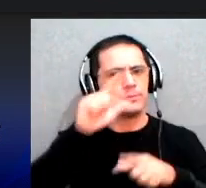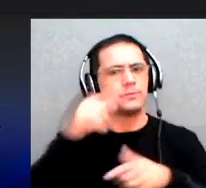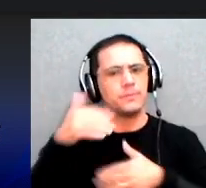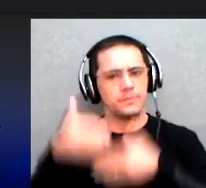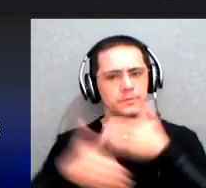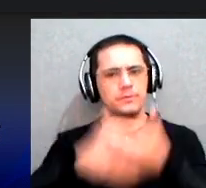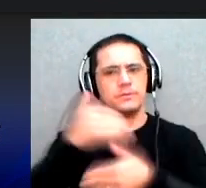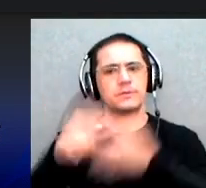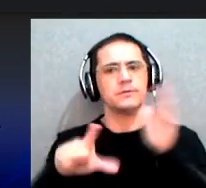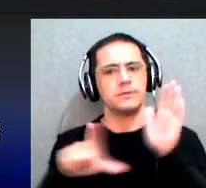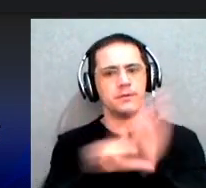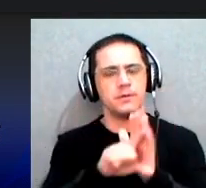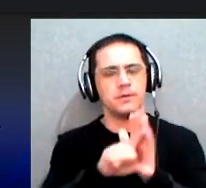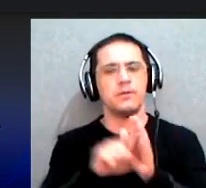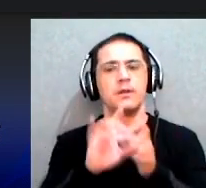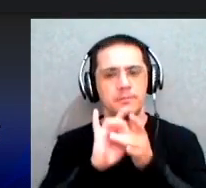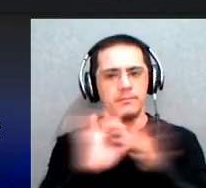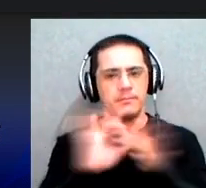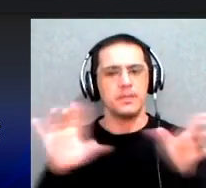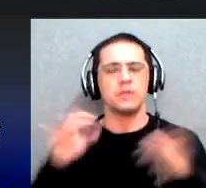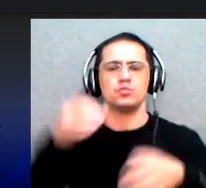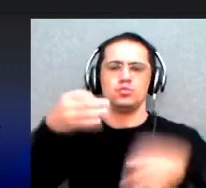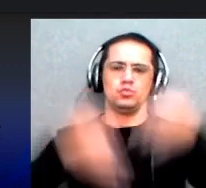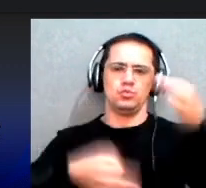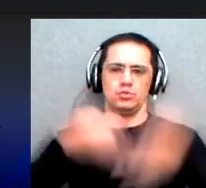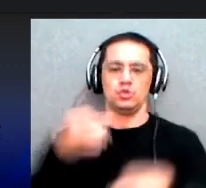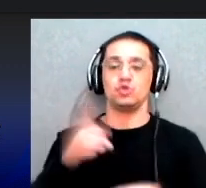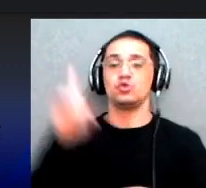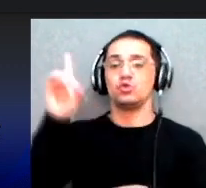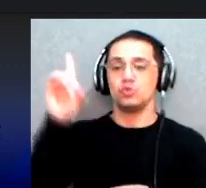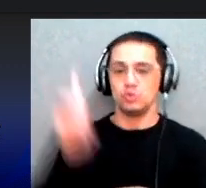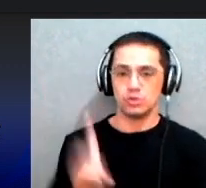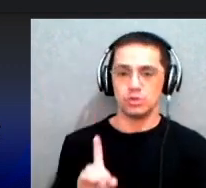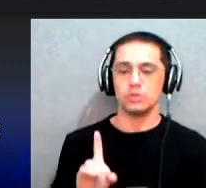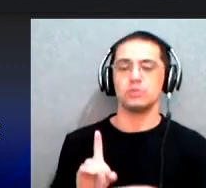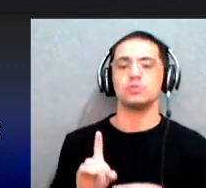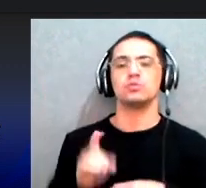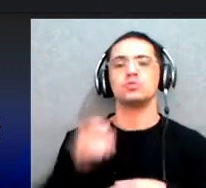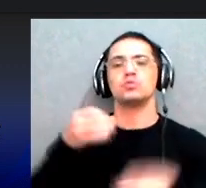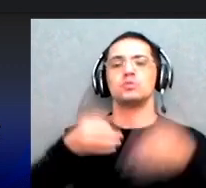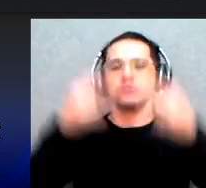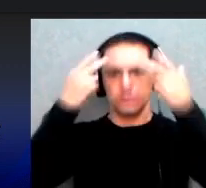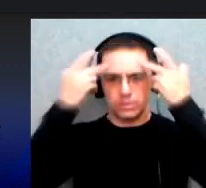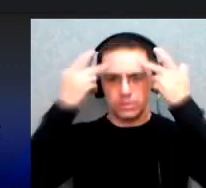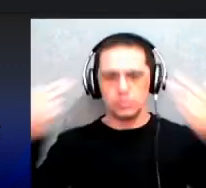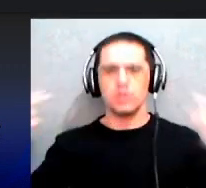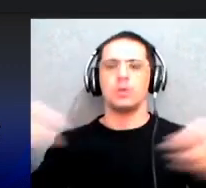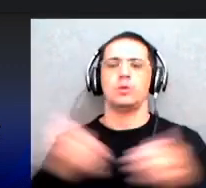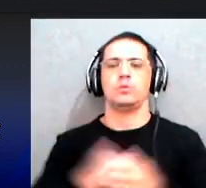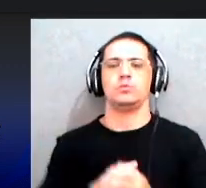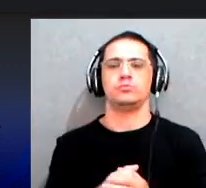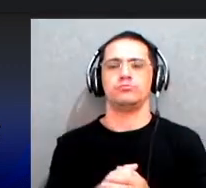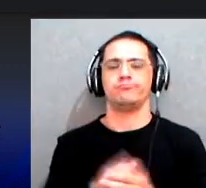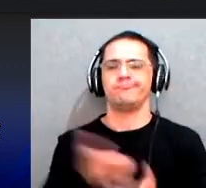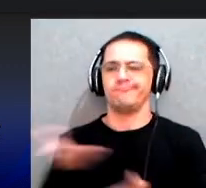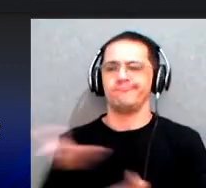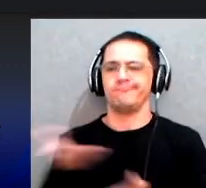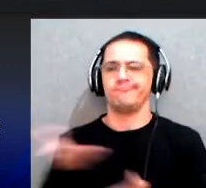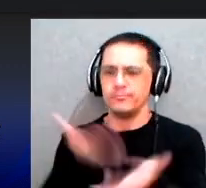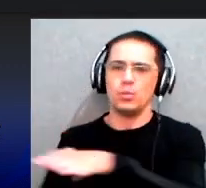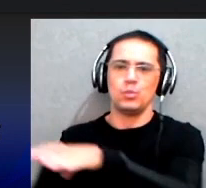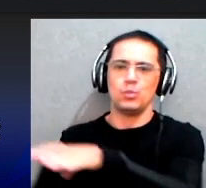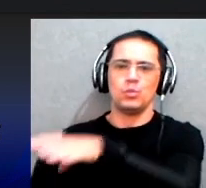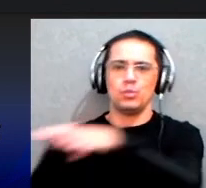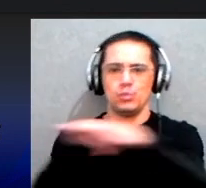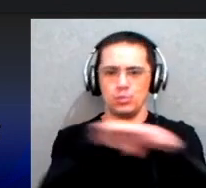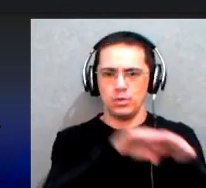à justiça, o direito ao juiz natural, o tratamento paritário às partes, a